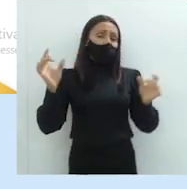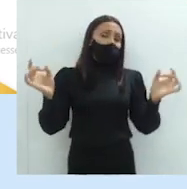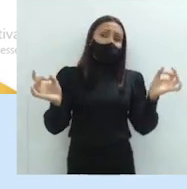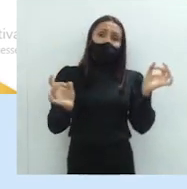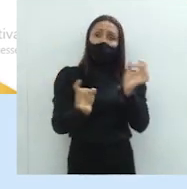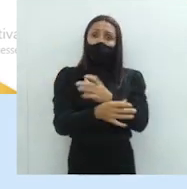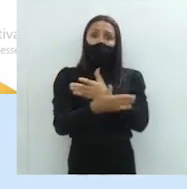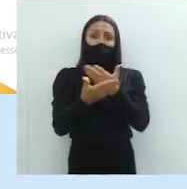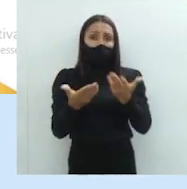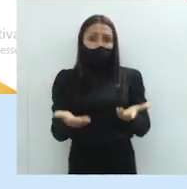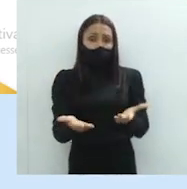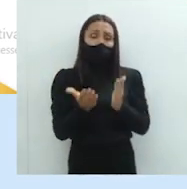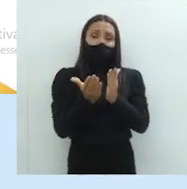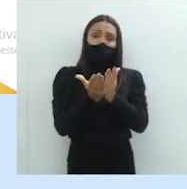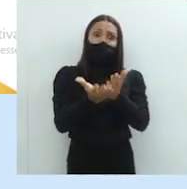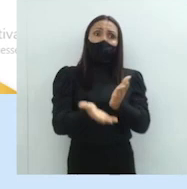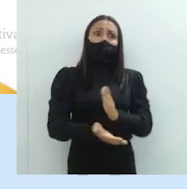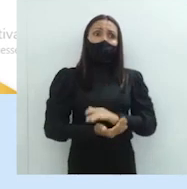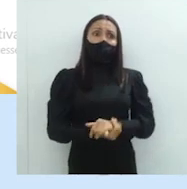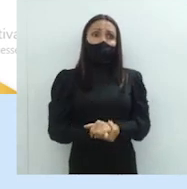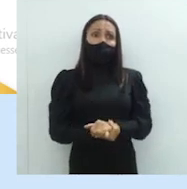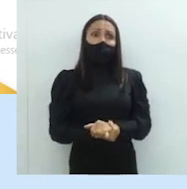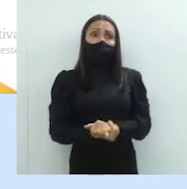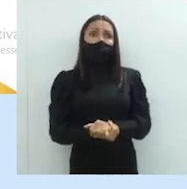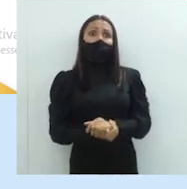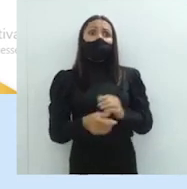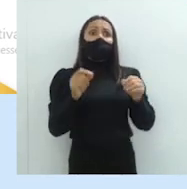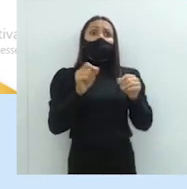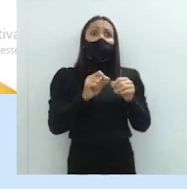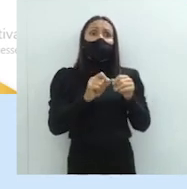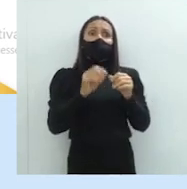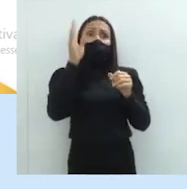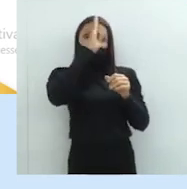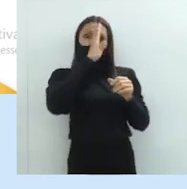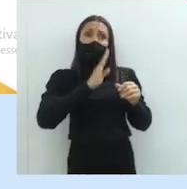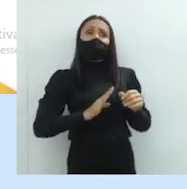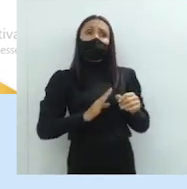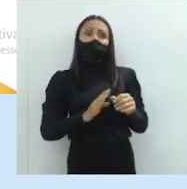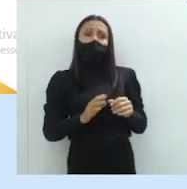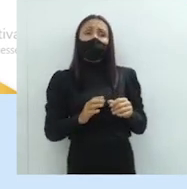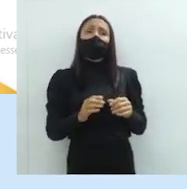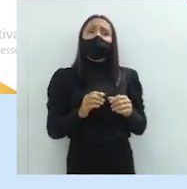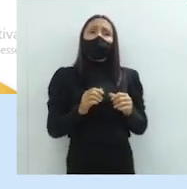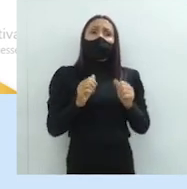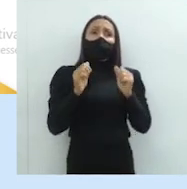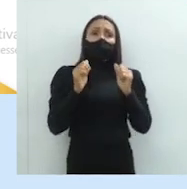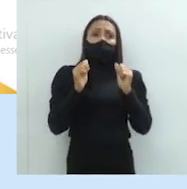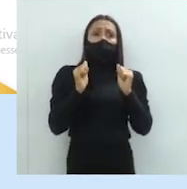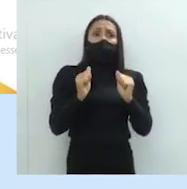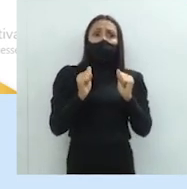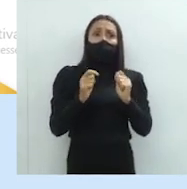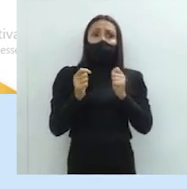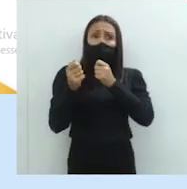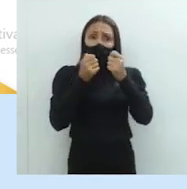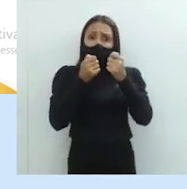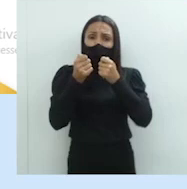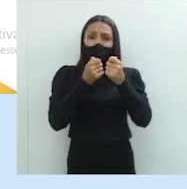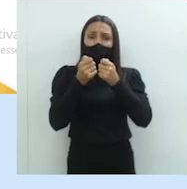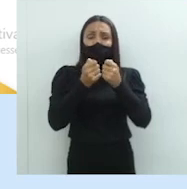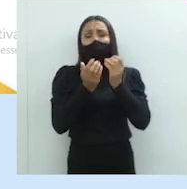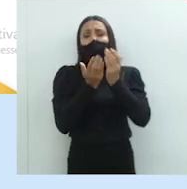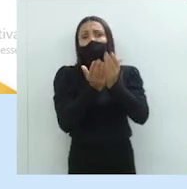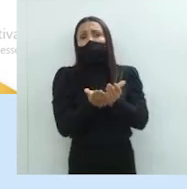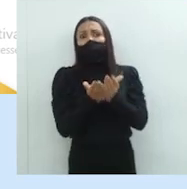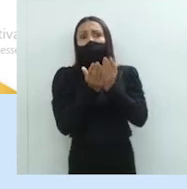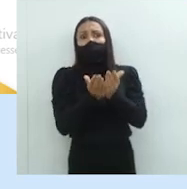a Marinha Paraguaia. Isso fez com que o Brasil pudesse controlar a navegação